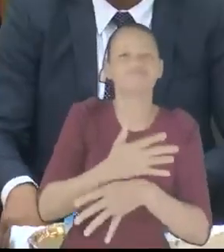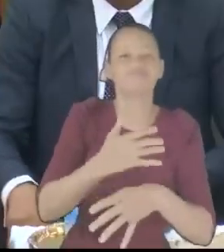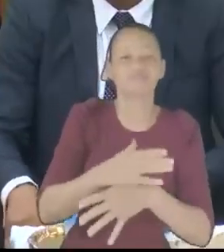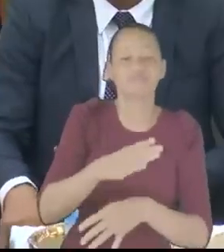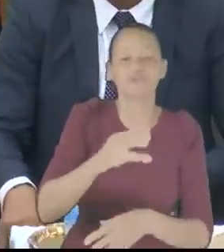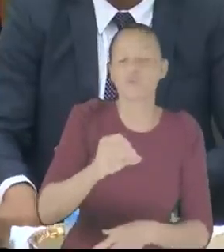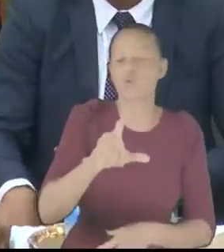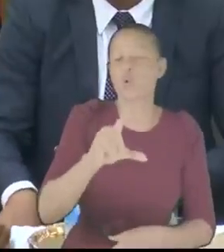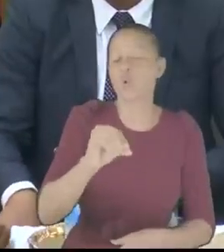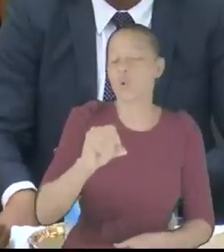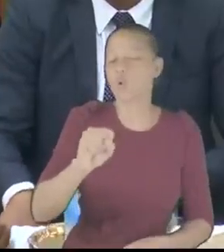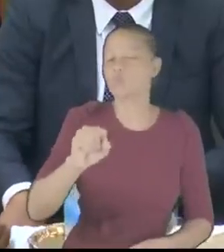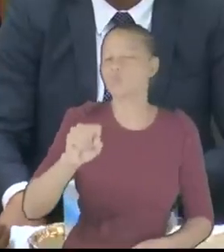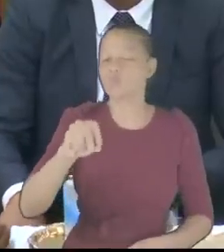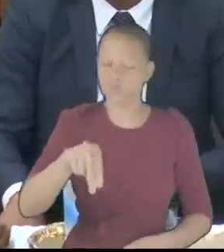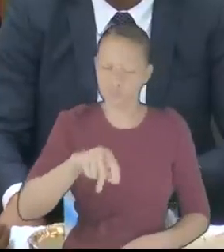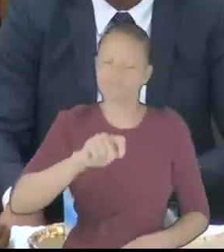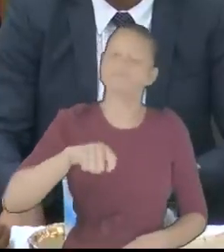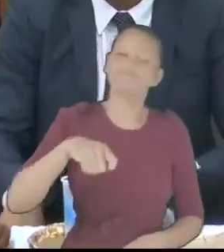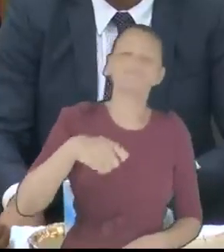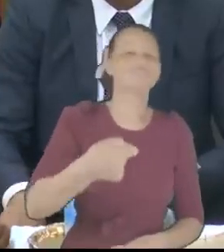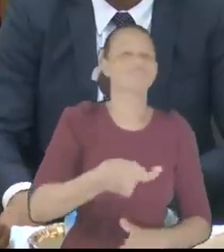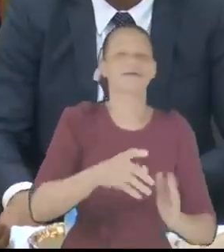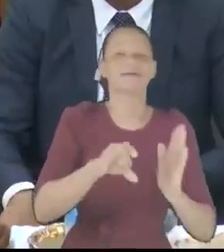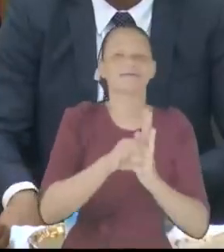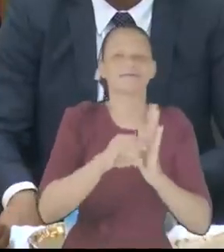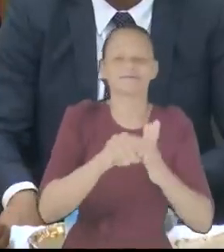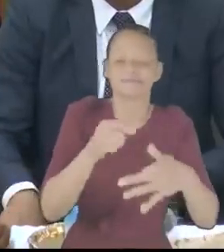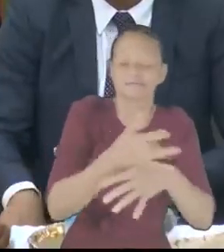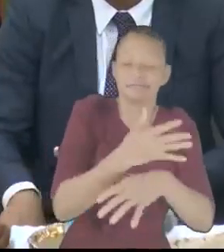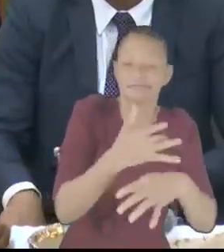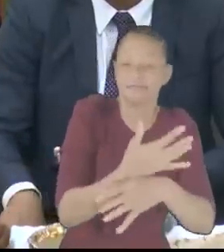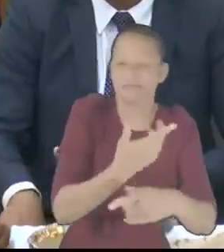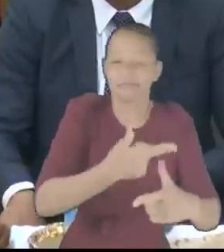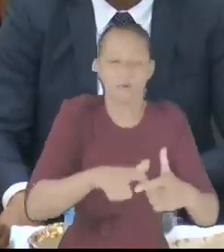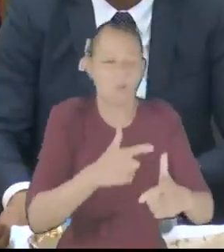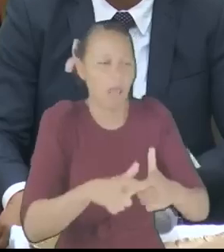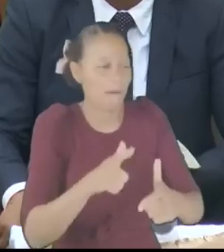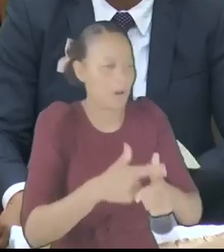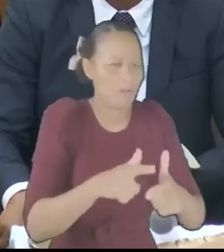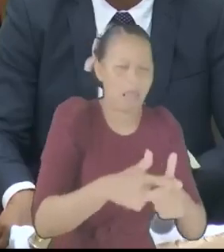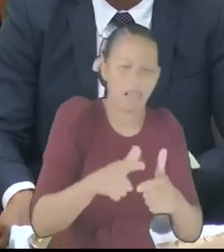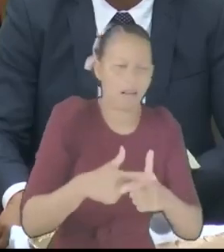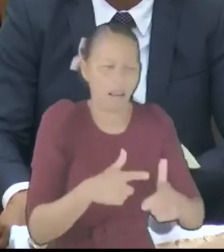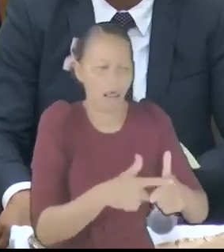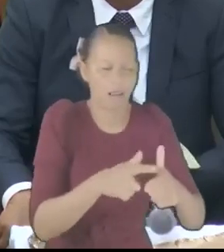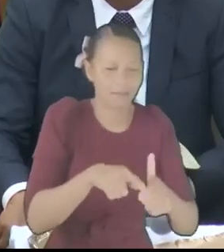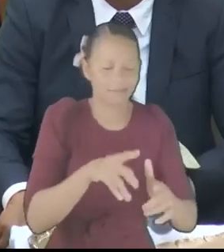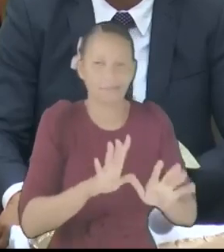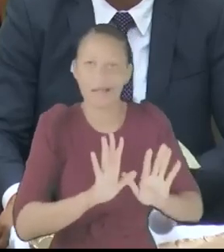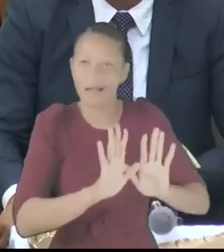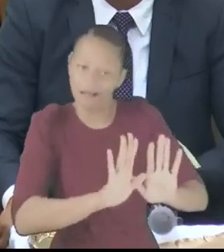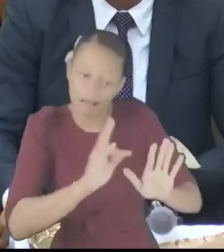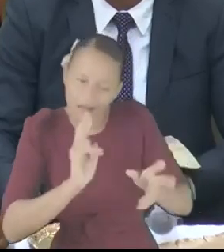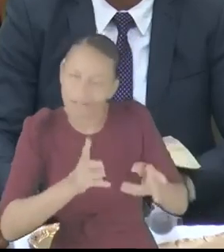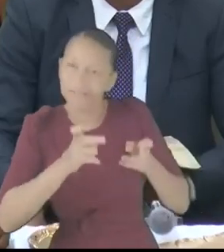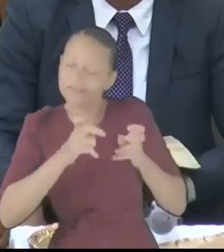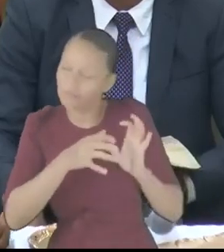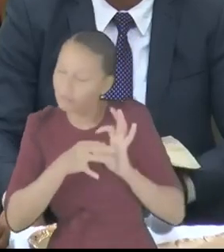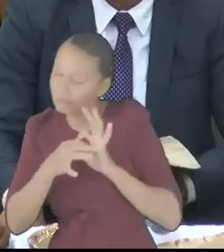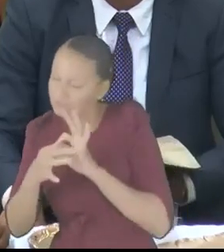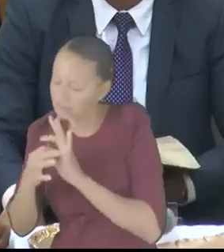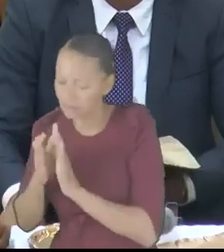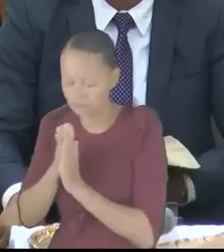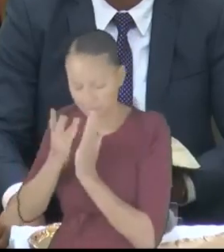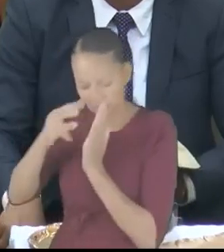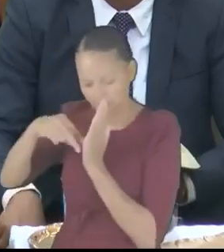cidade de Colossos, estava havendo um problema, porque, se você ler o contexto da carta, você